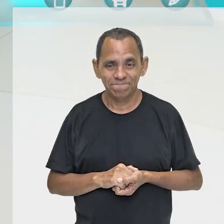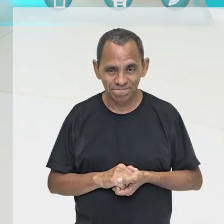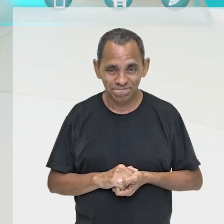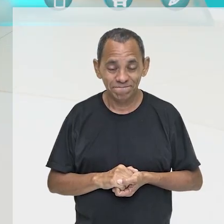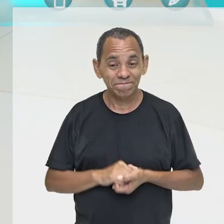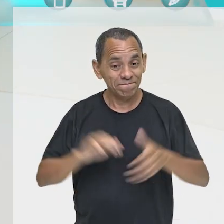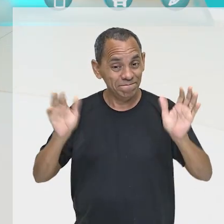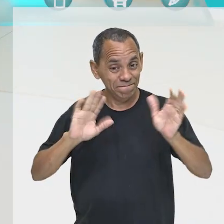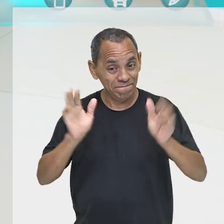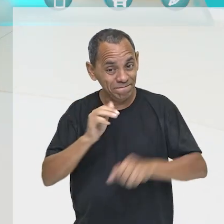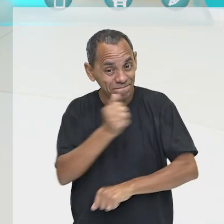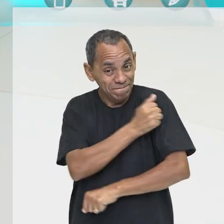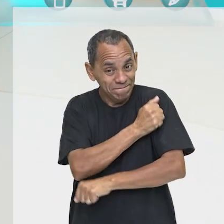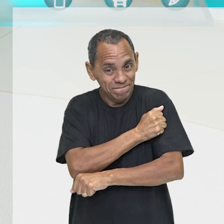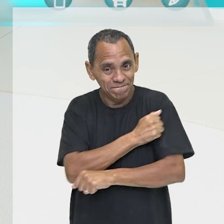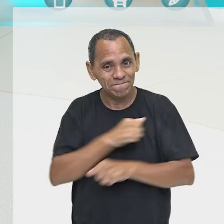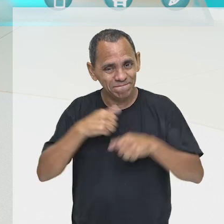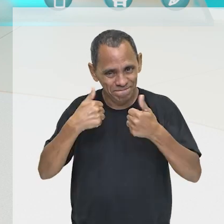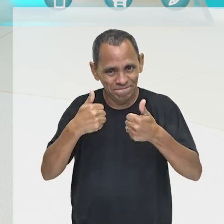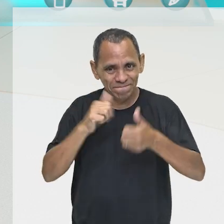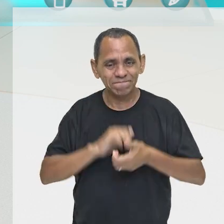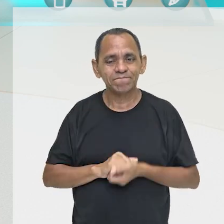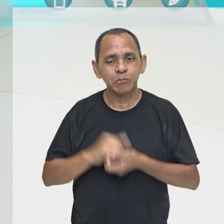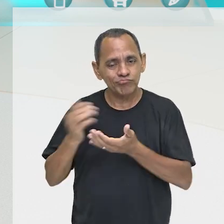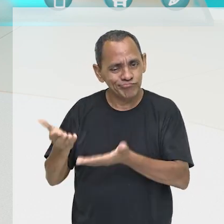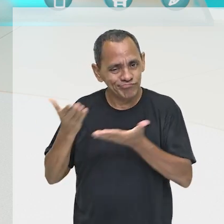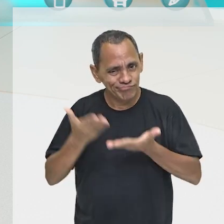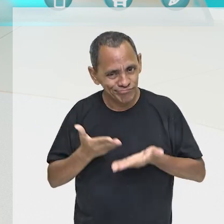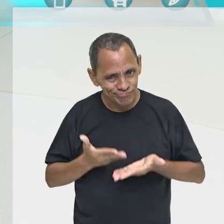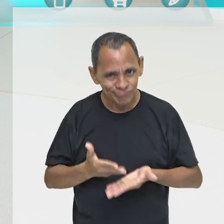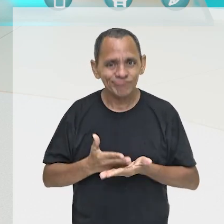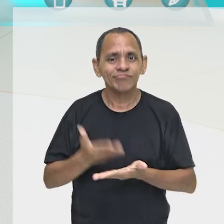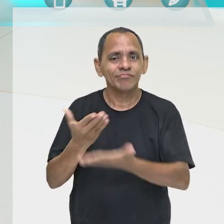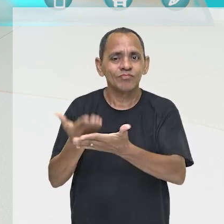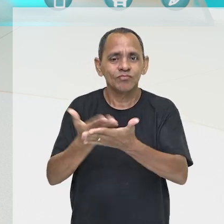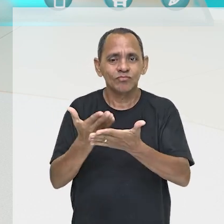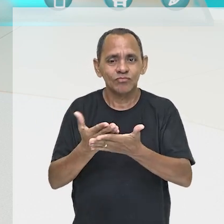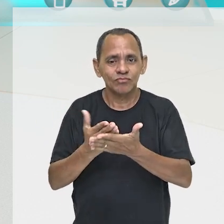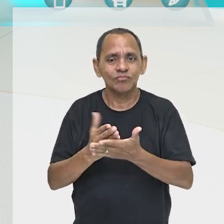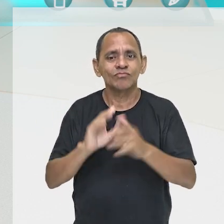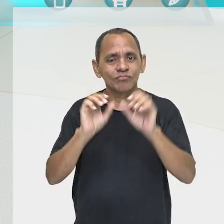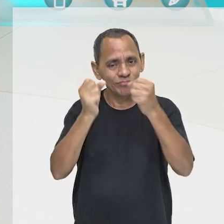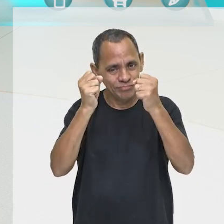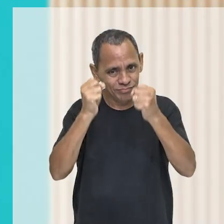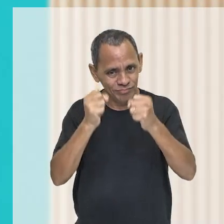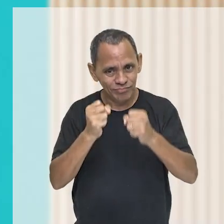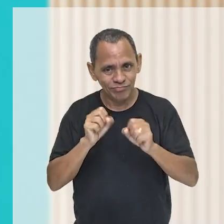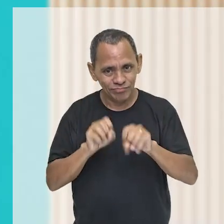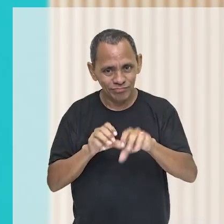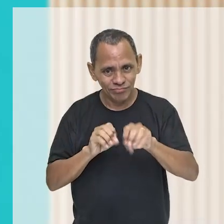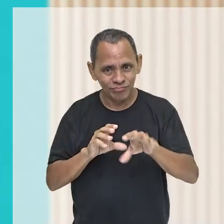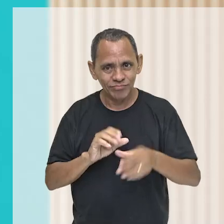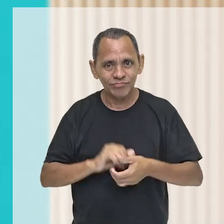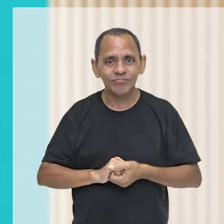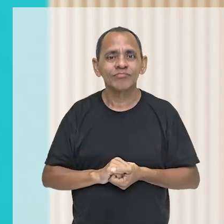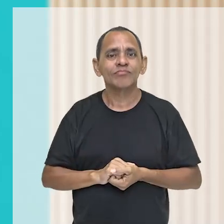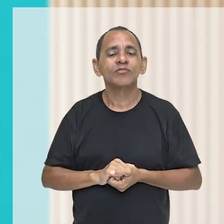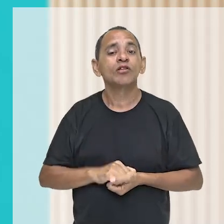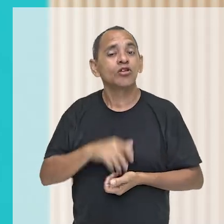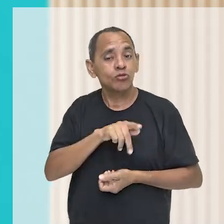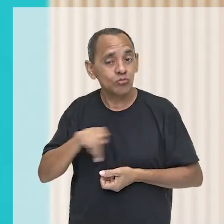Olá, turmas! Tudo bem com vocês? Sejam bem-vindos a mais uma aula de Educação Física. Eu sou o professor